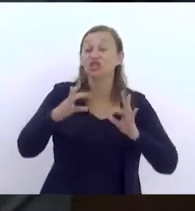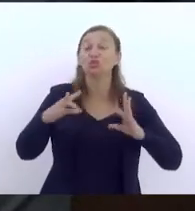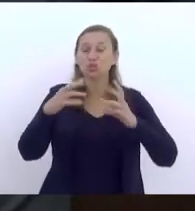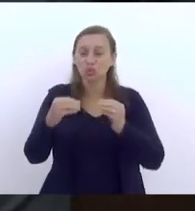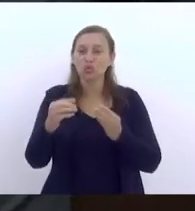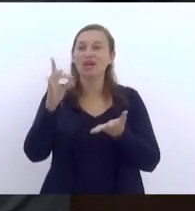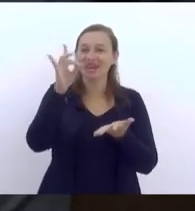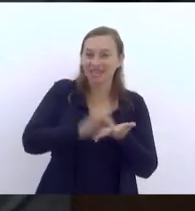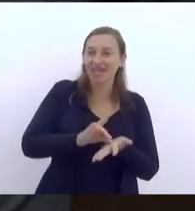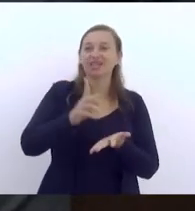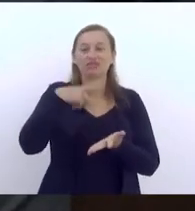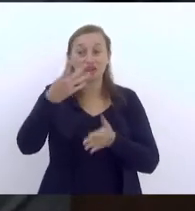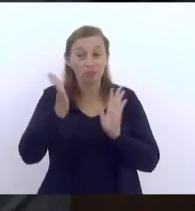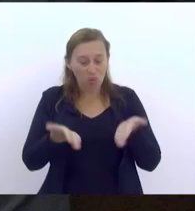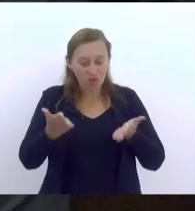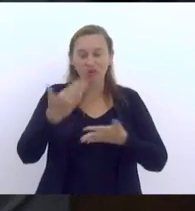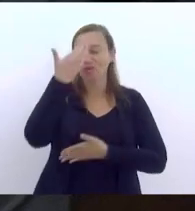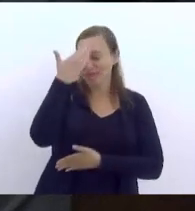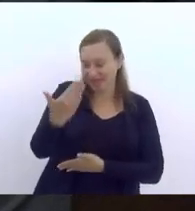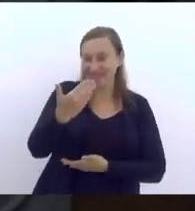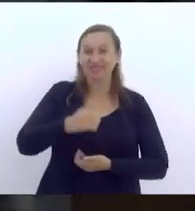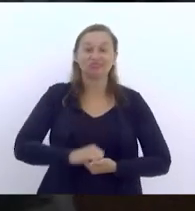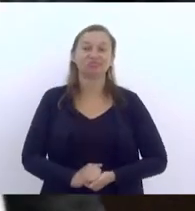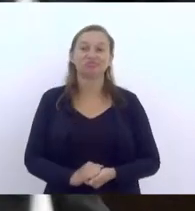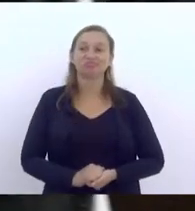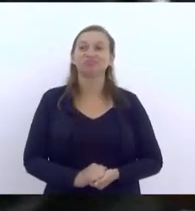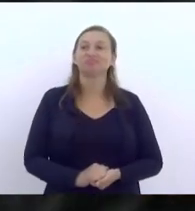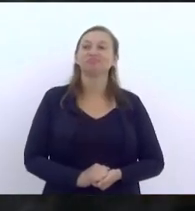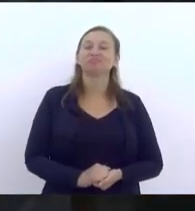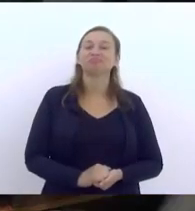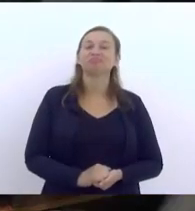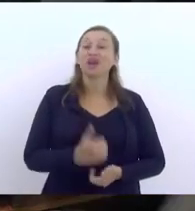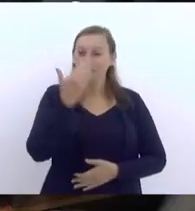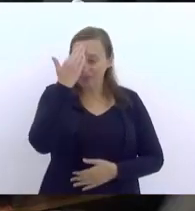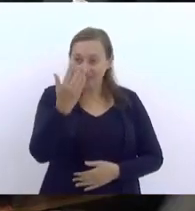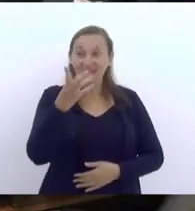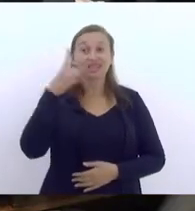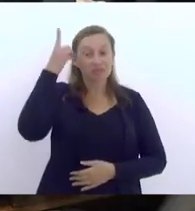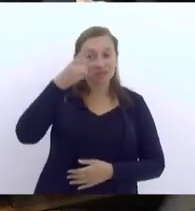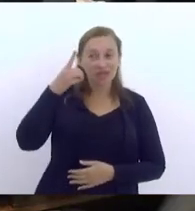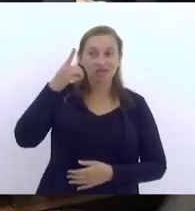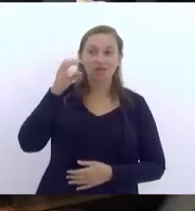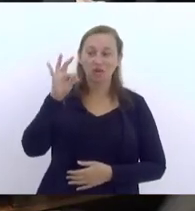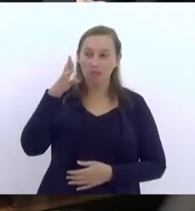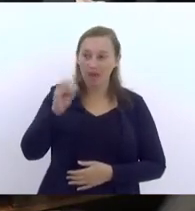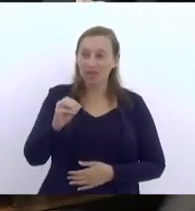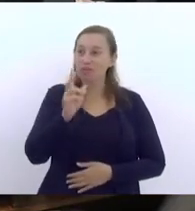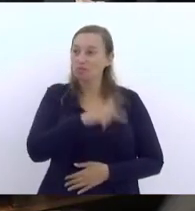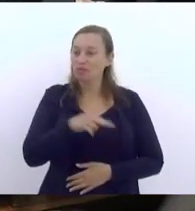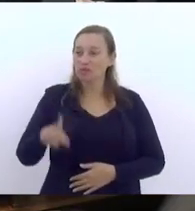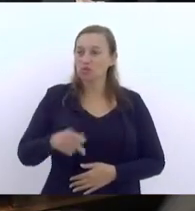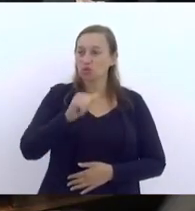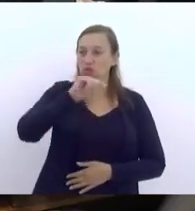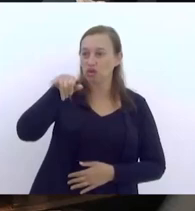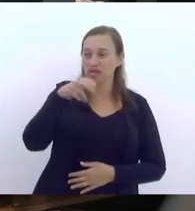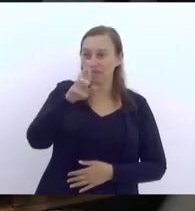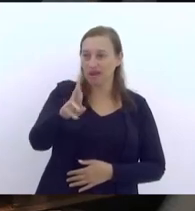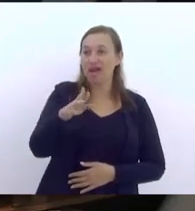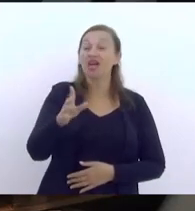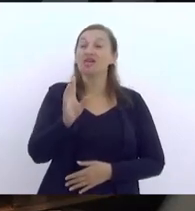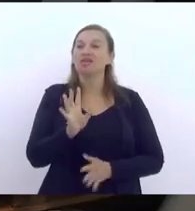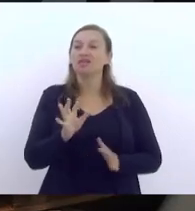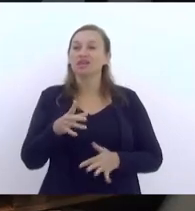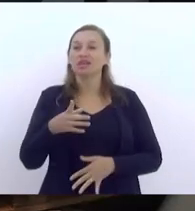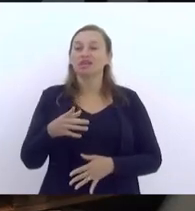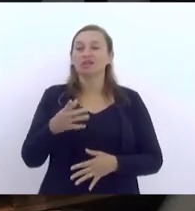nós dissemos aqui hoje. Muito obrigado. Obrigado, deputado Gualberto. Com a palavra, deputado professor Josemar. Finalmente,